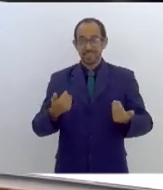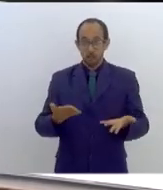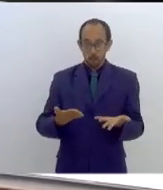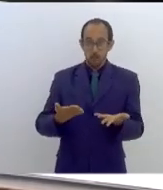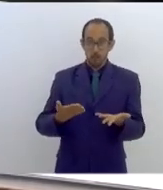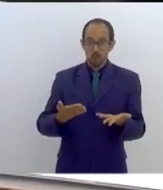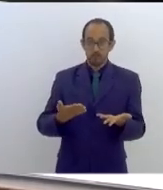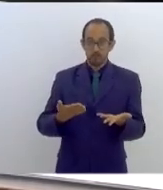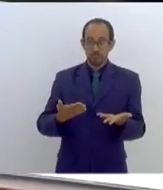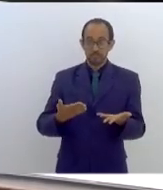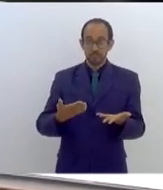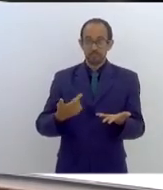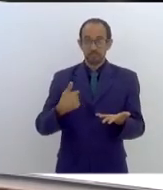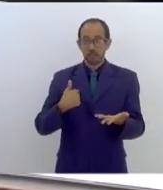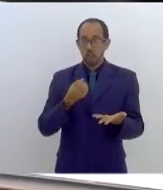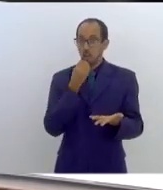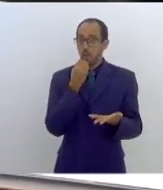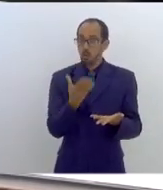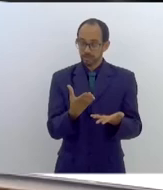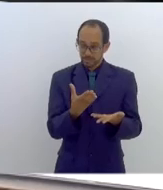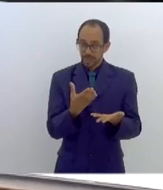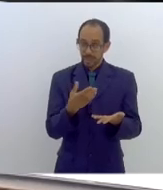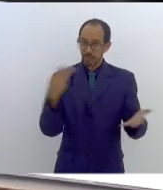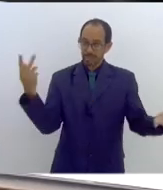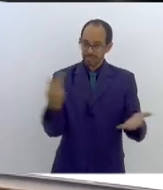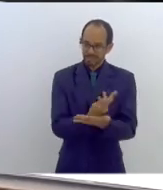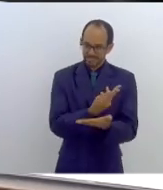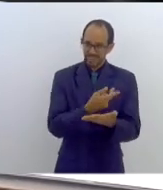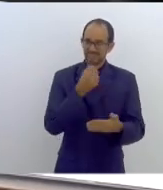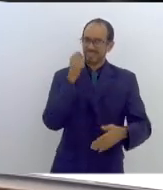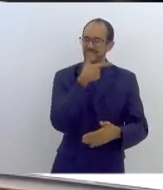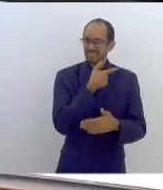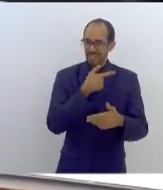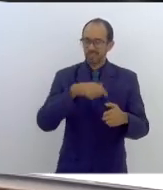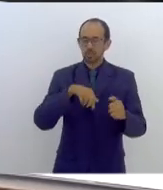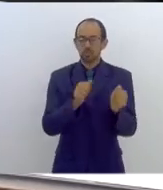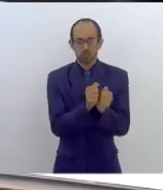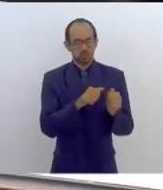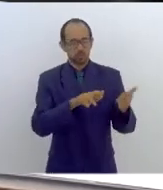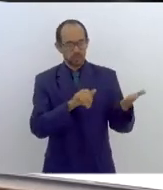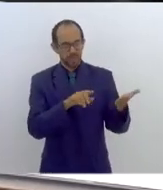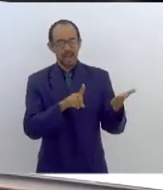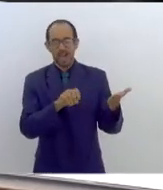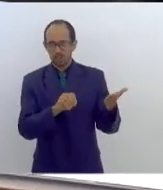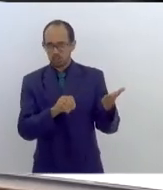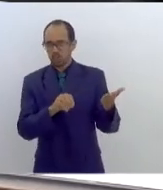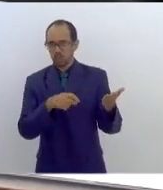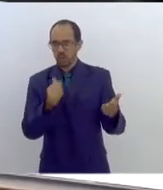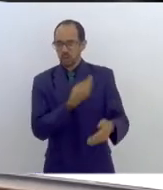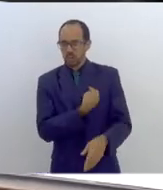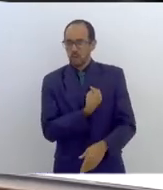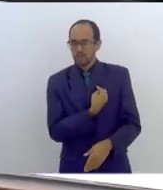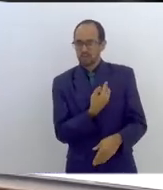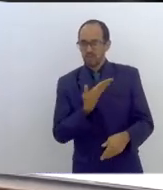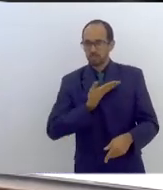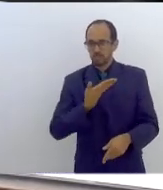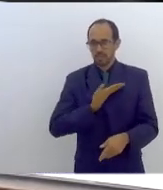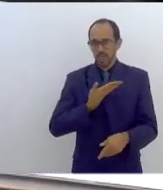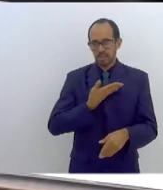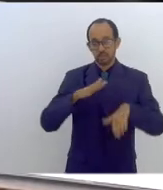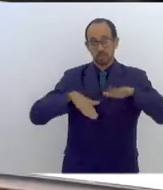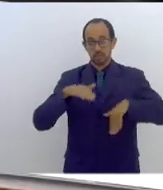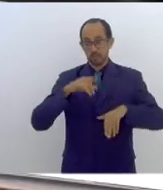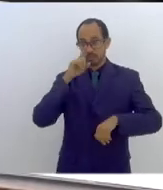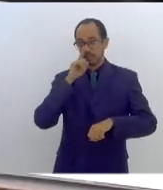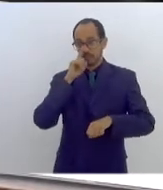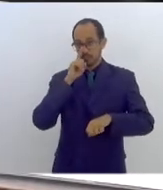e vou contar um episódio Engraçado que eu passei com Ricardo eu acho que onde a nossa amizade talvez tenha corrido um certo risco